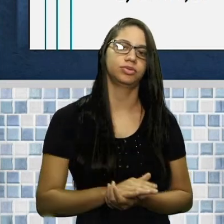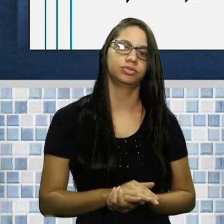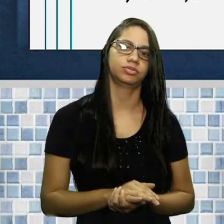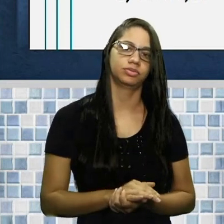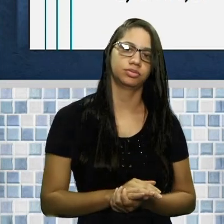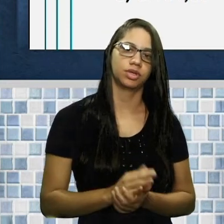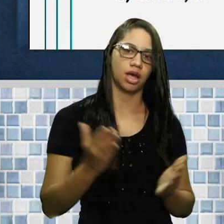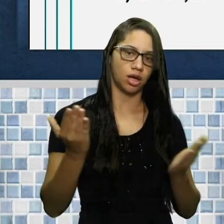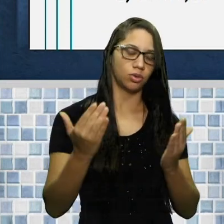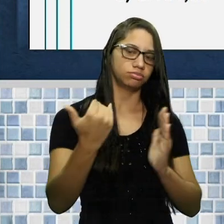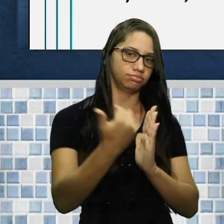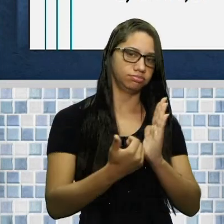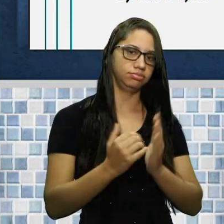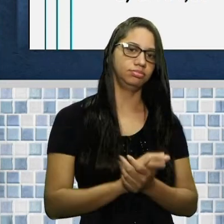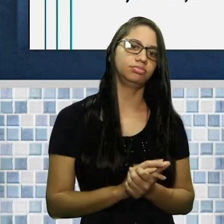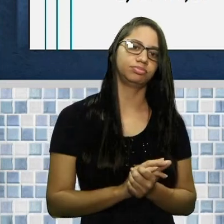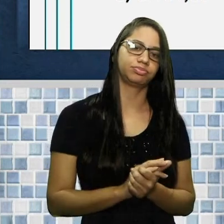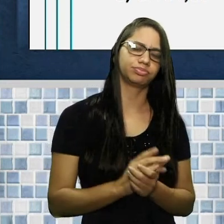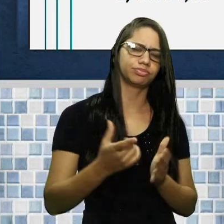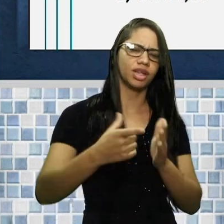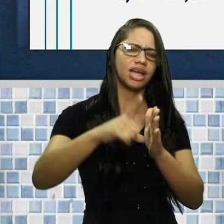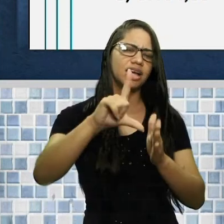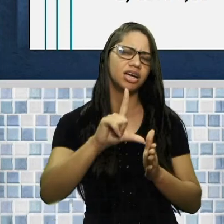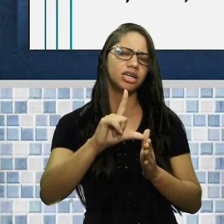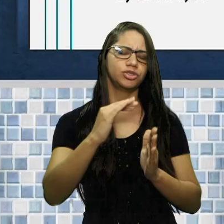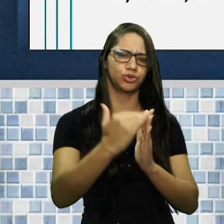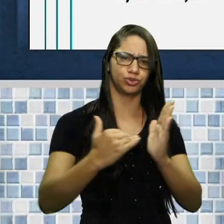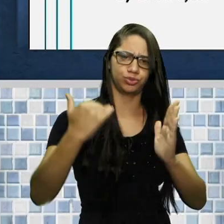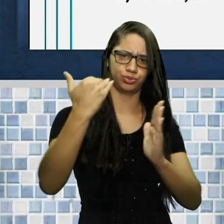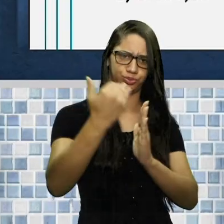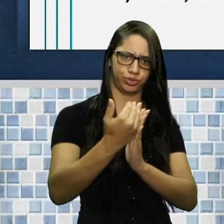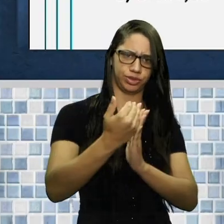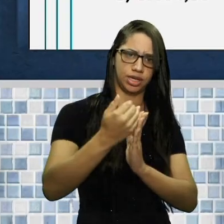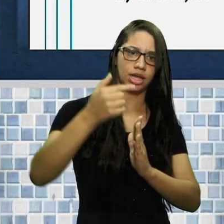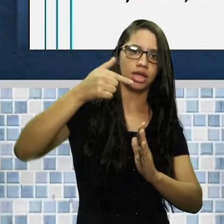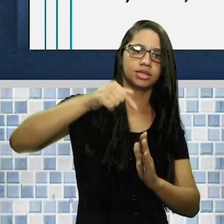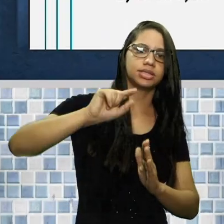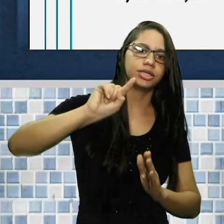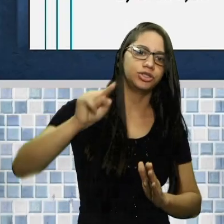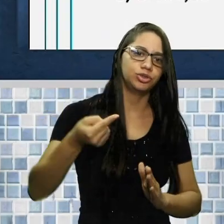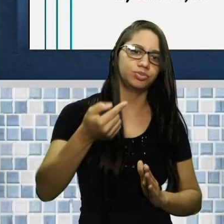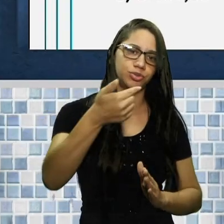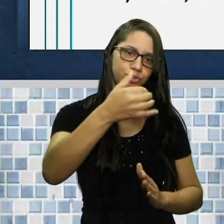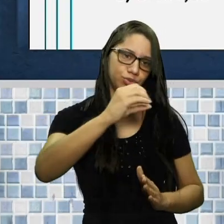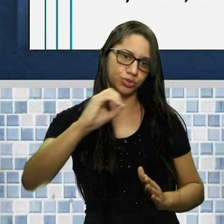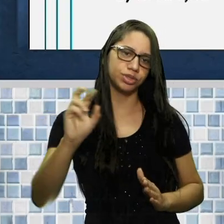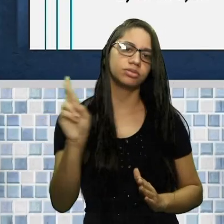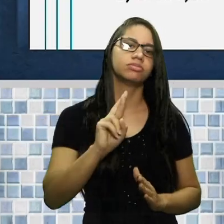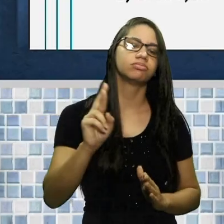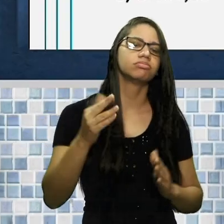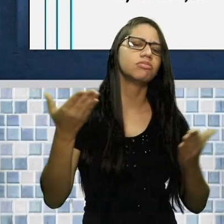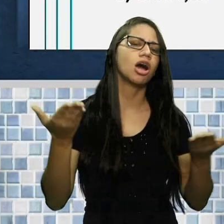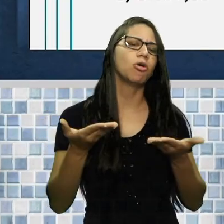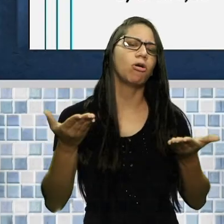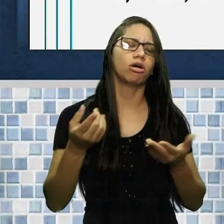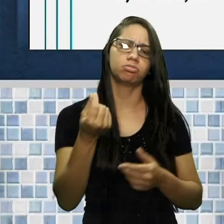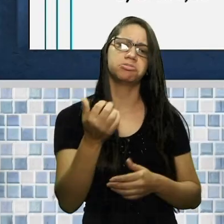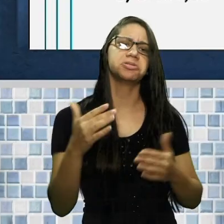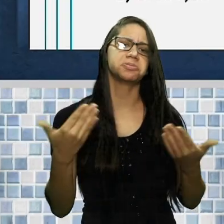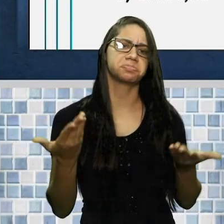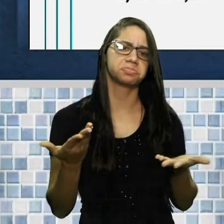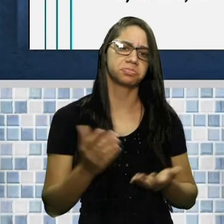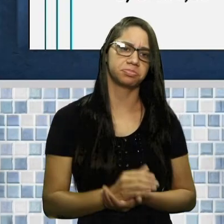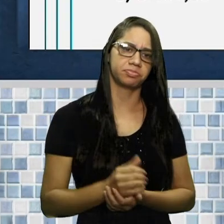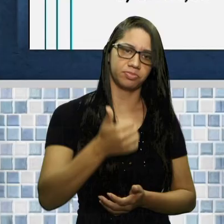pouco vamos dar um exemplo com desconto. Se antes desses aumentos o equipamento custava R$ 7.200, qual é o preço